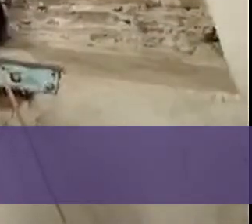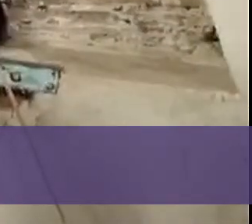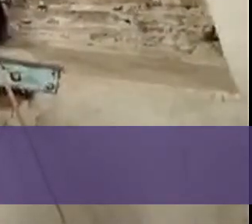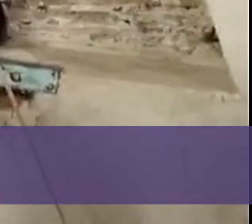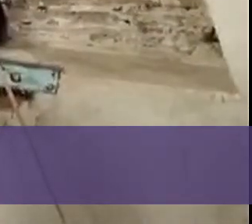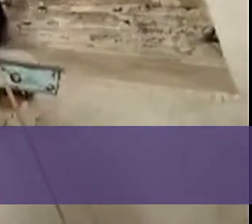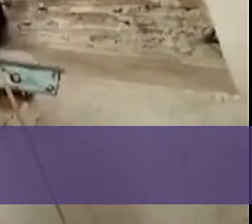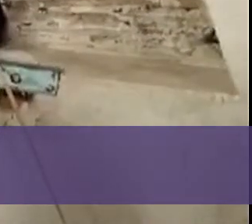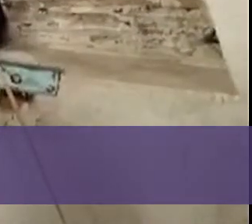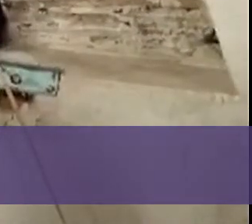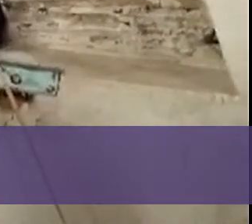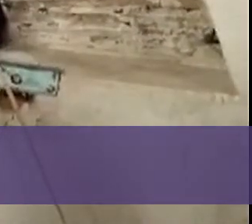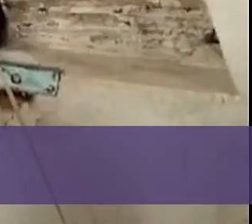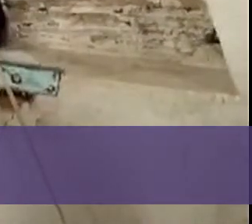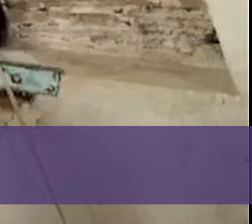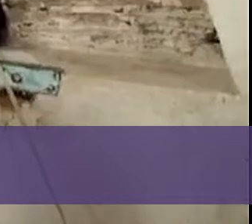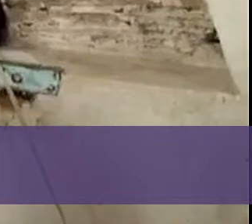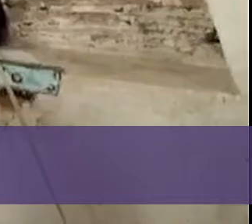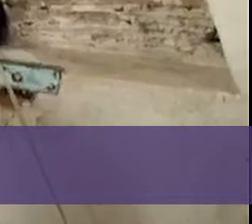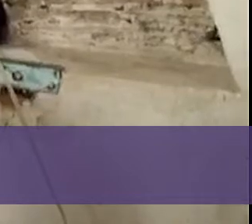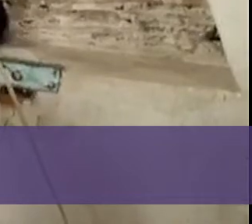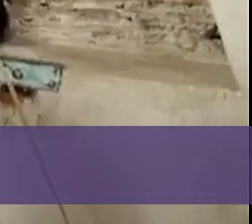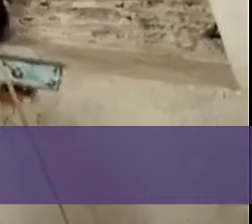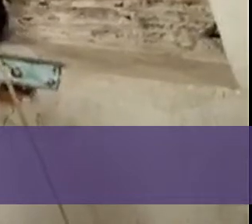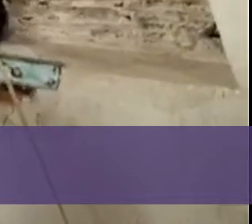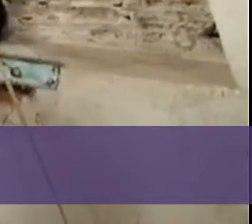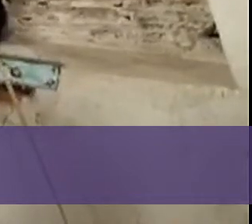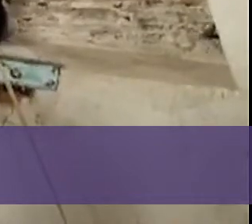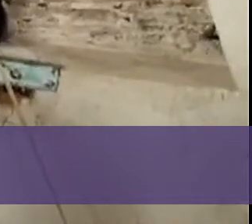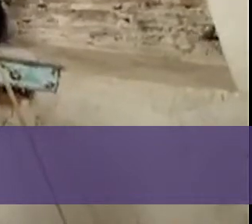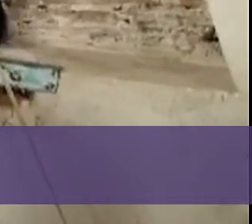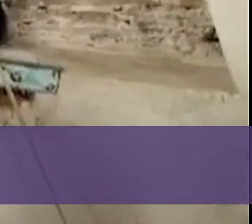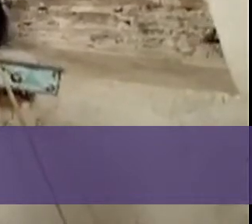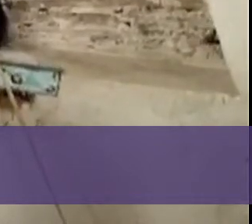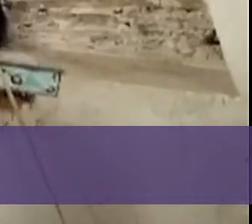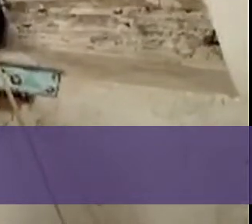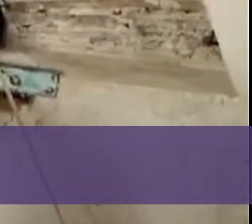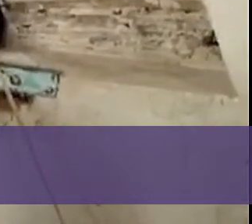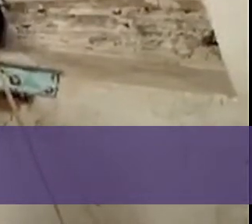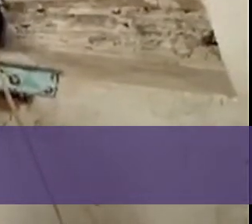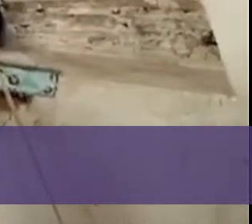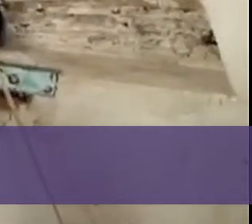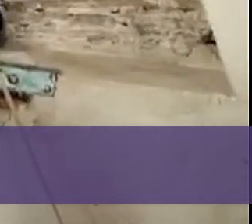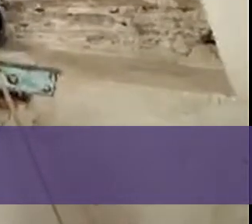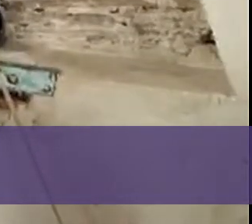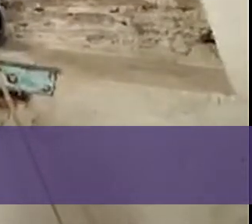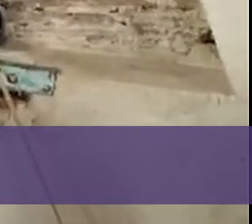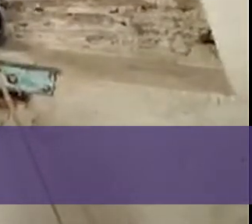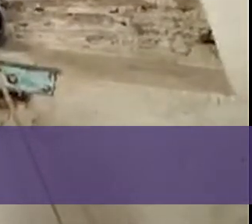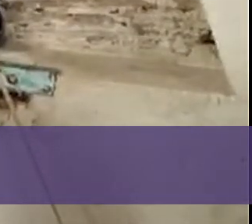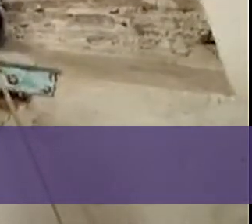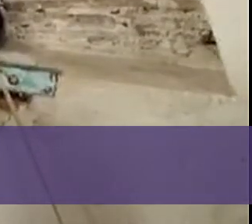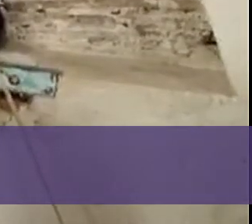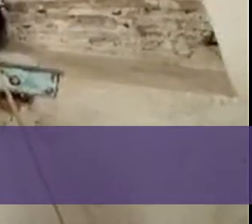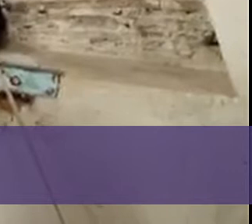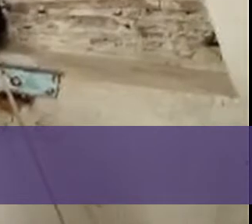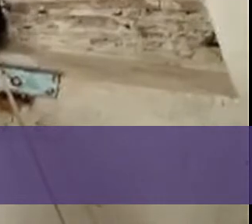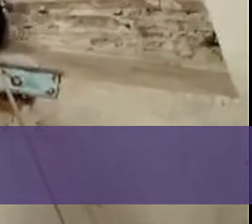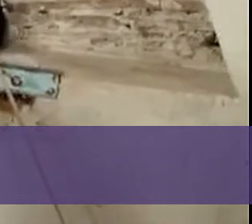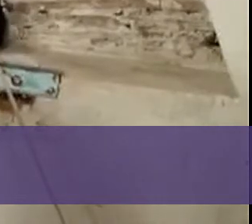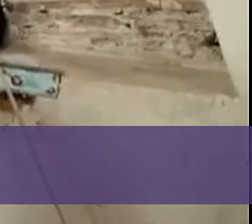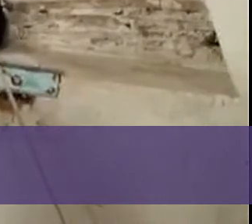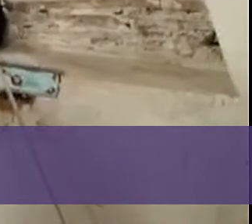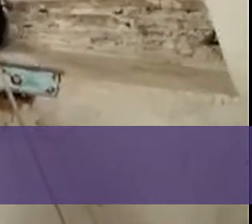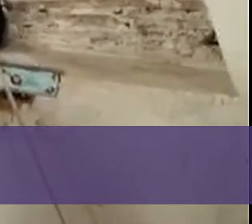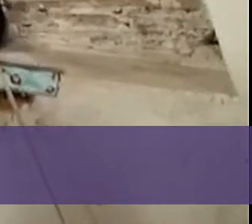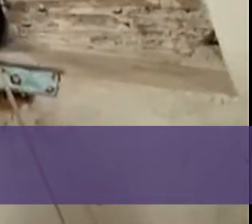Baile, plutôt pour intégrer dans la Case au Baile un espace, disons, de muséographie